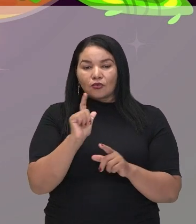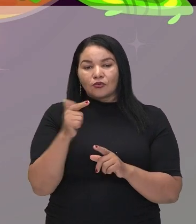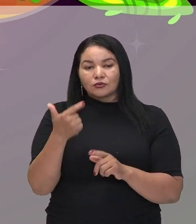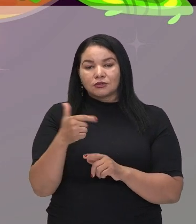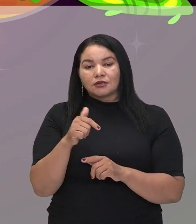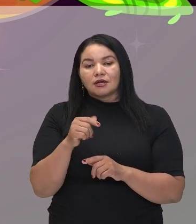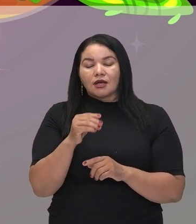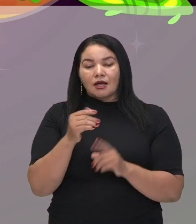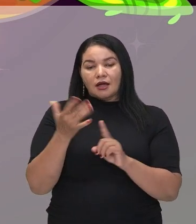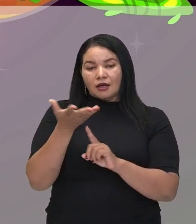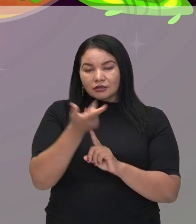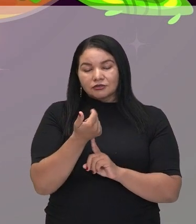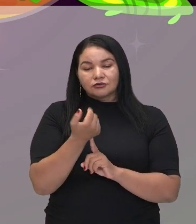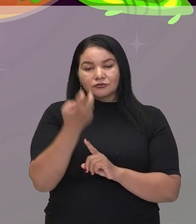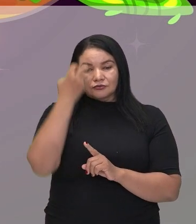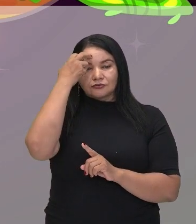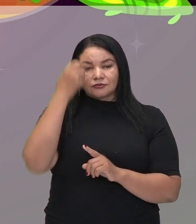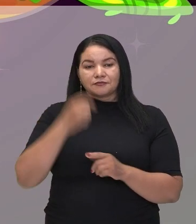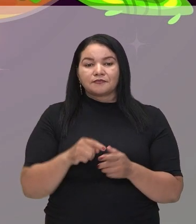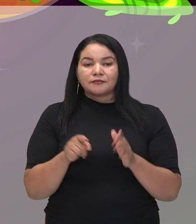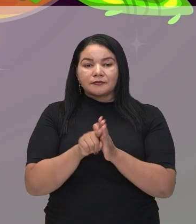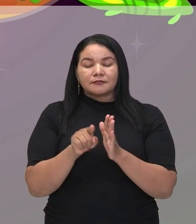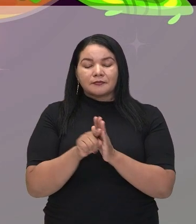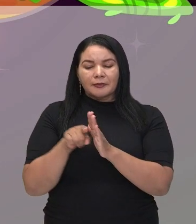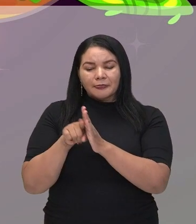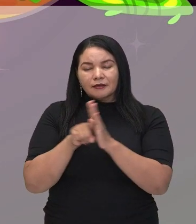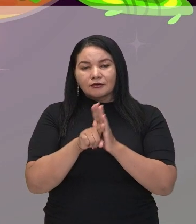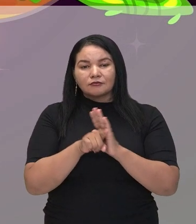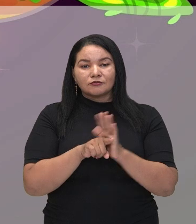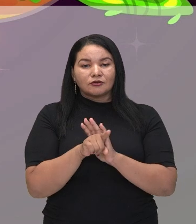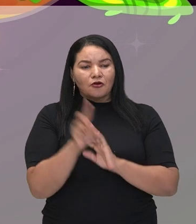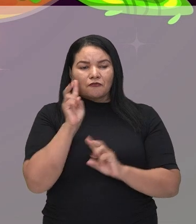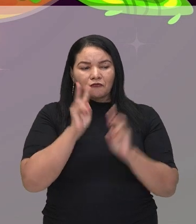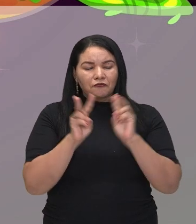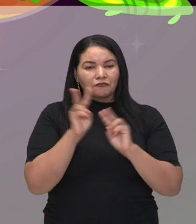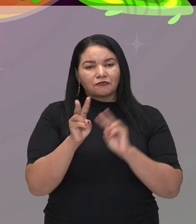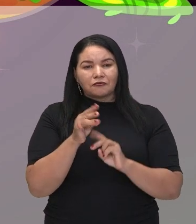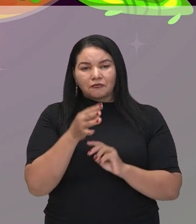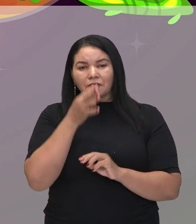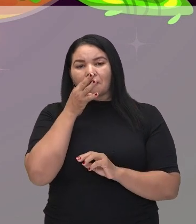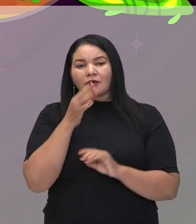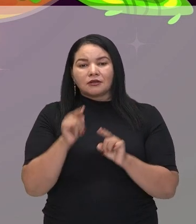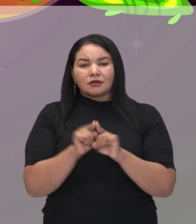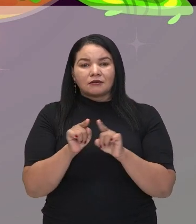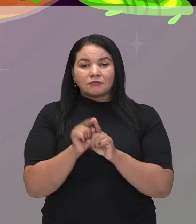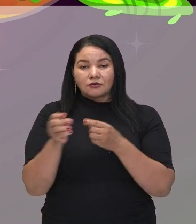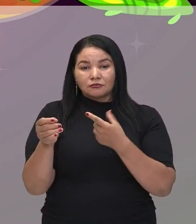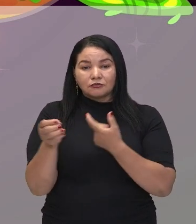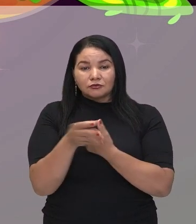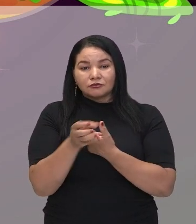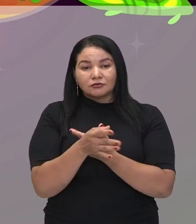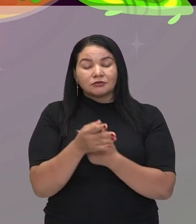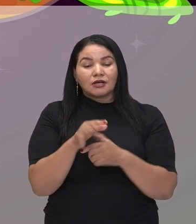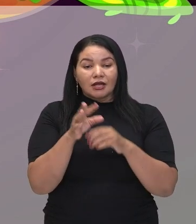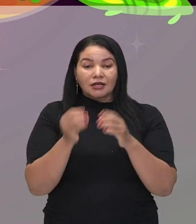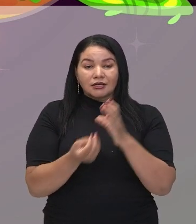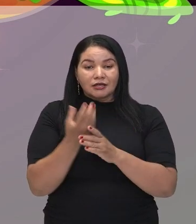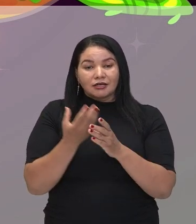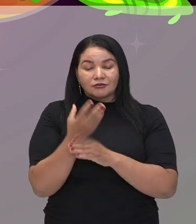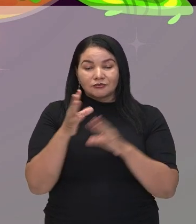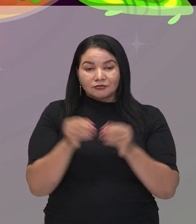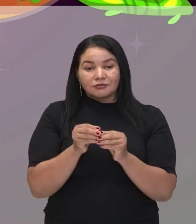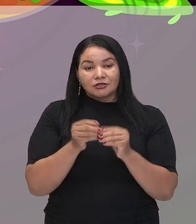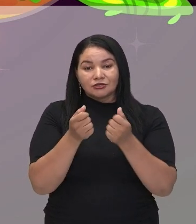arte e cultura. Os exploradores ficaram fascinados com os neologismos criados pelos abrevianos para descrever